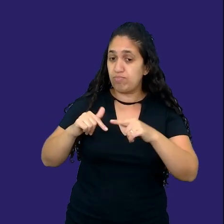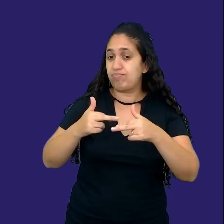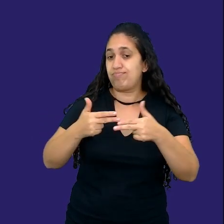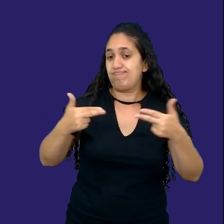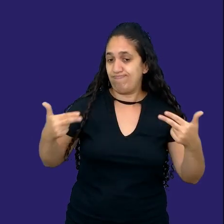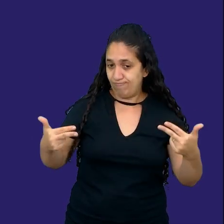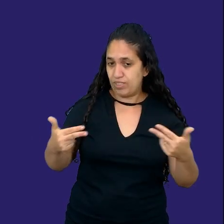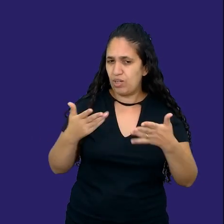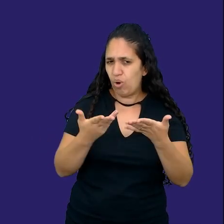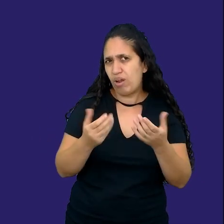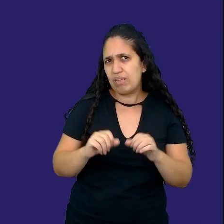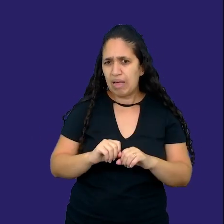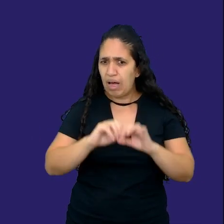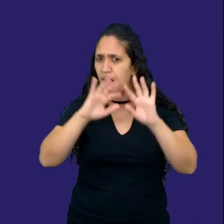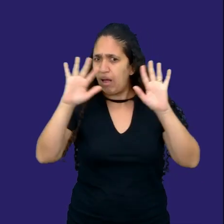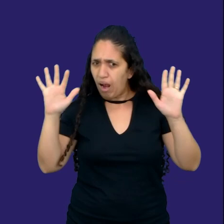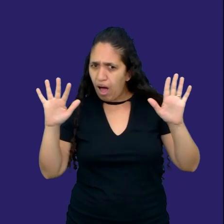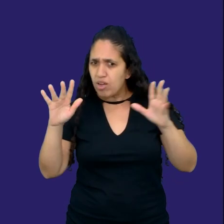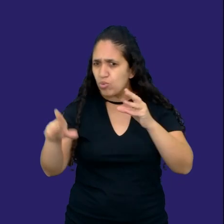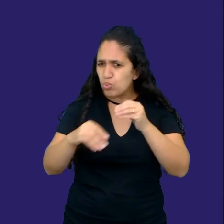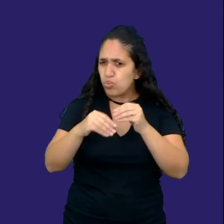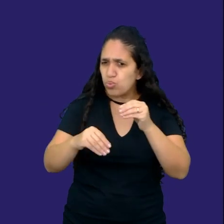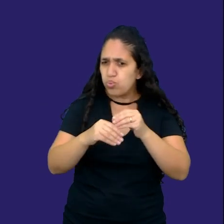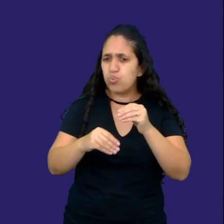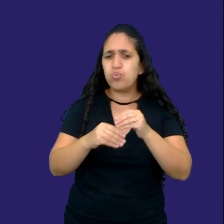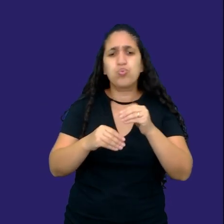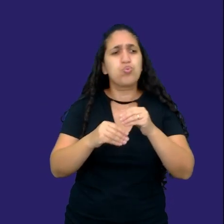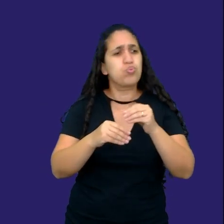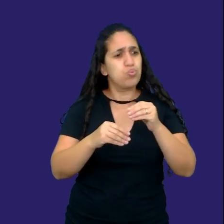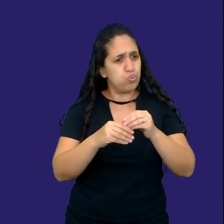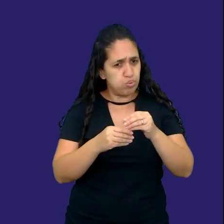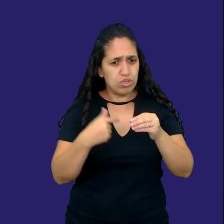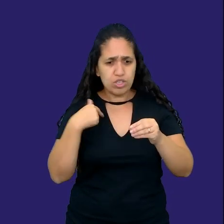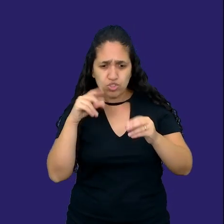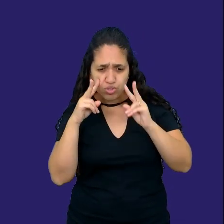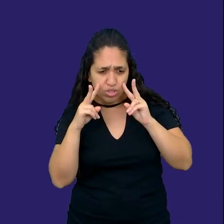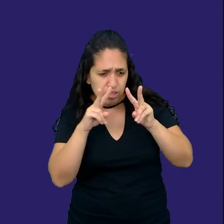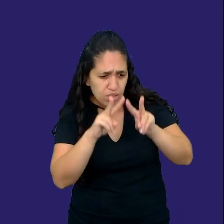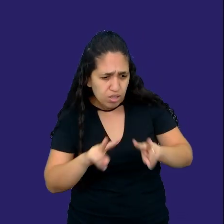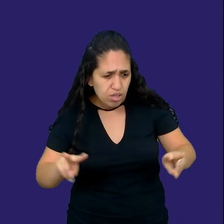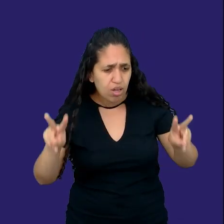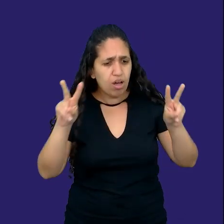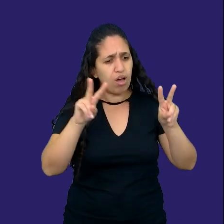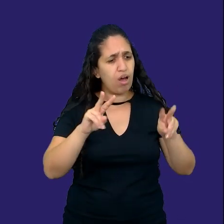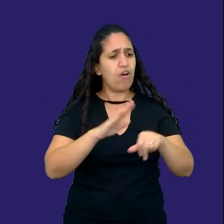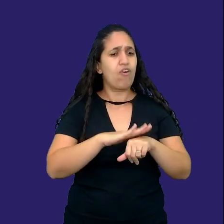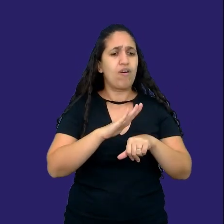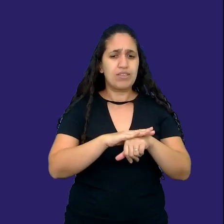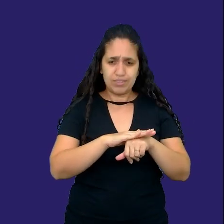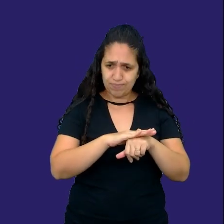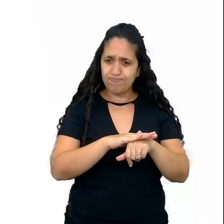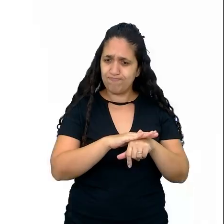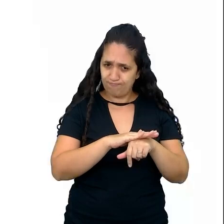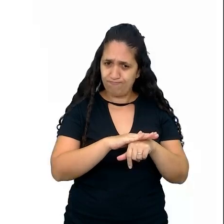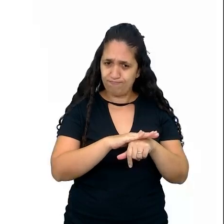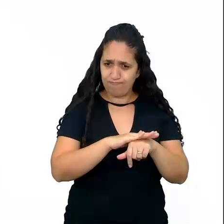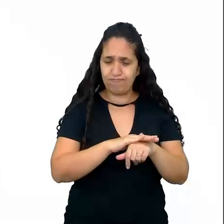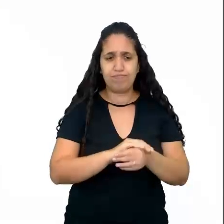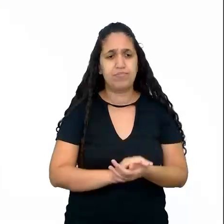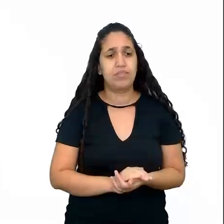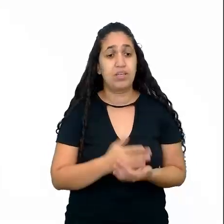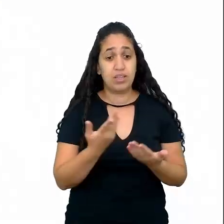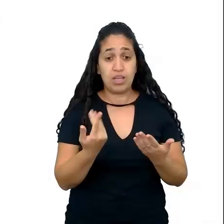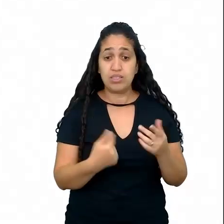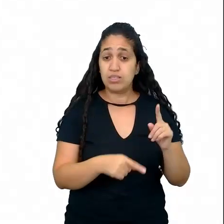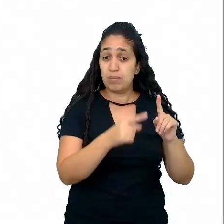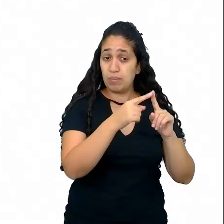acho que ele está mais rico, mais contendo coisas do não mais palpável, que a gente possa estar trabalhando bem com o currículo em ação aí para nós. Então, nessa